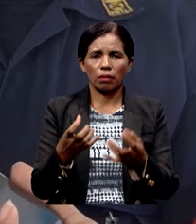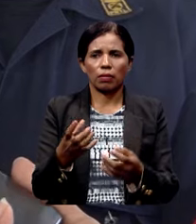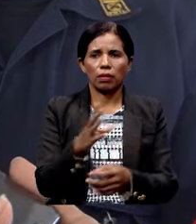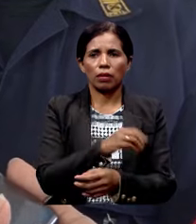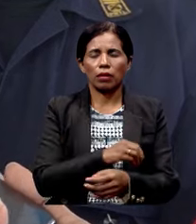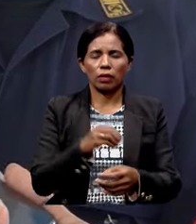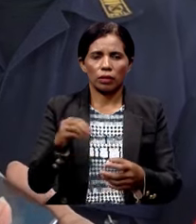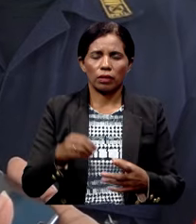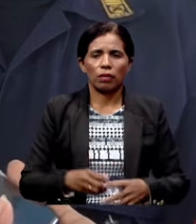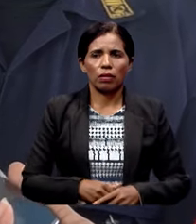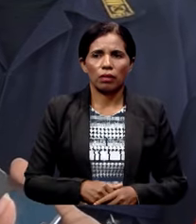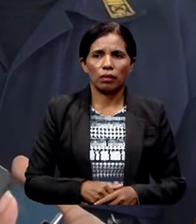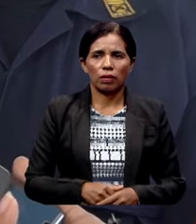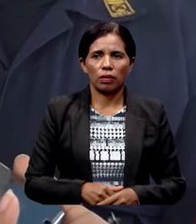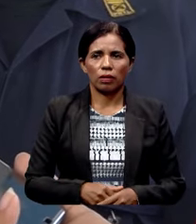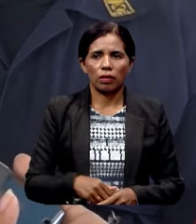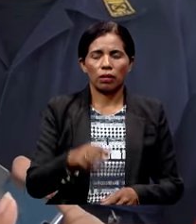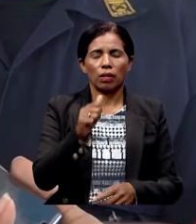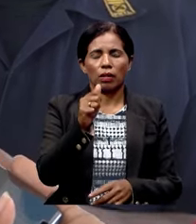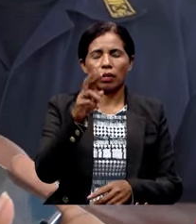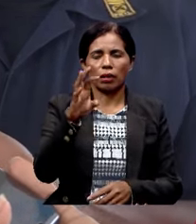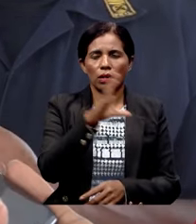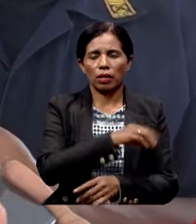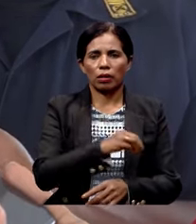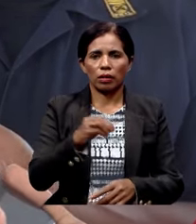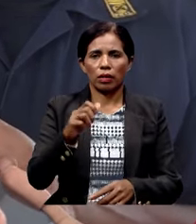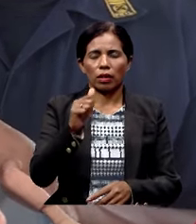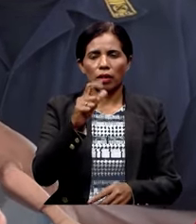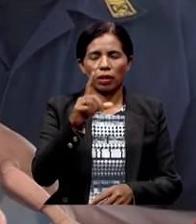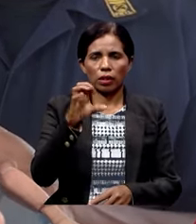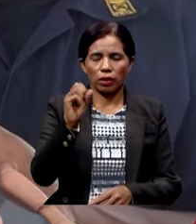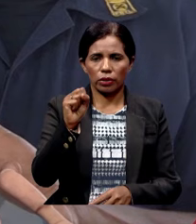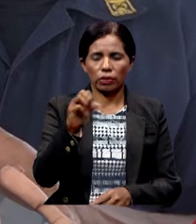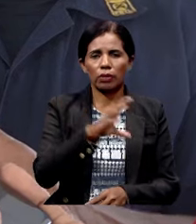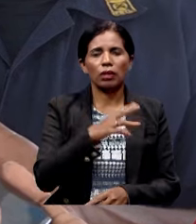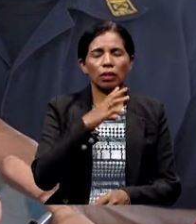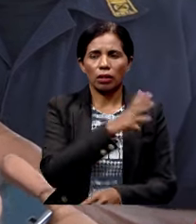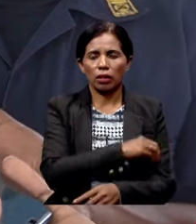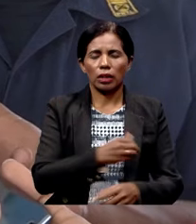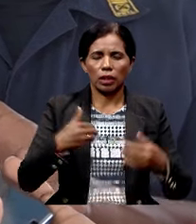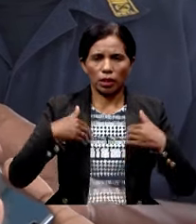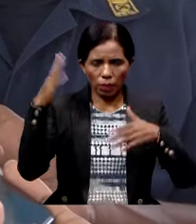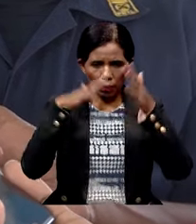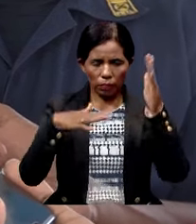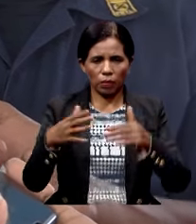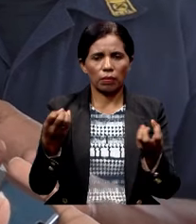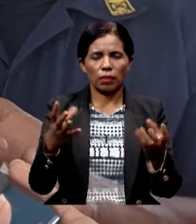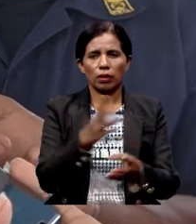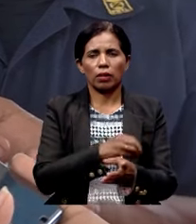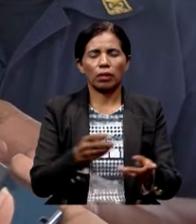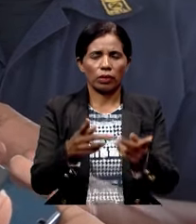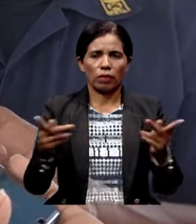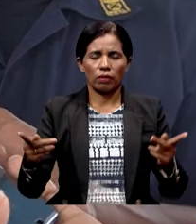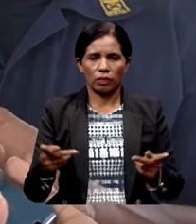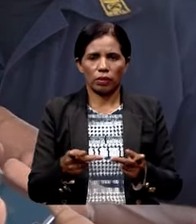esquadra do Angaleixo de janeiro, área. Nem mesmo sempre acontece bebê que caso ser nem moço e a fatia que nem